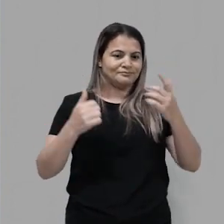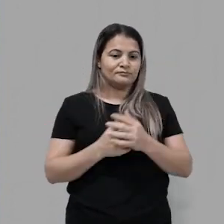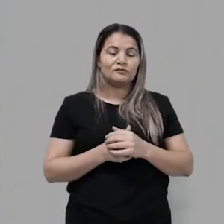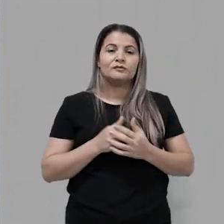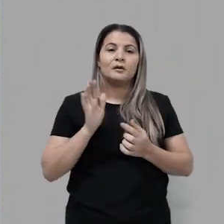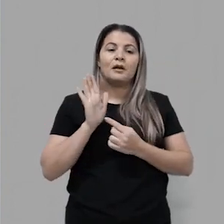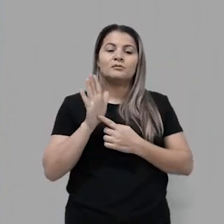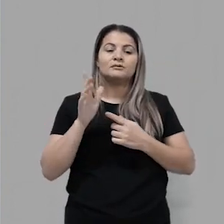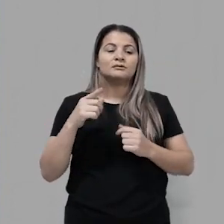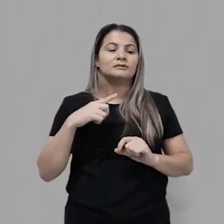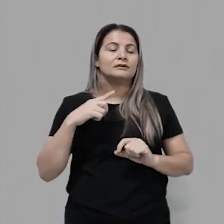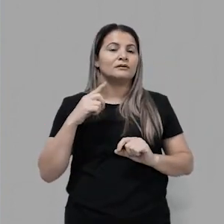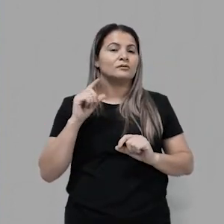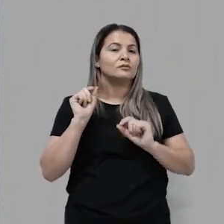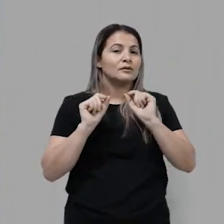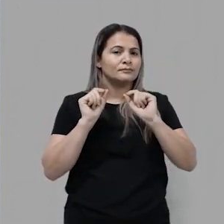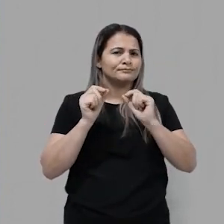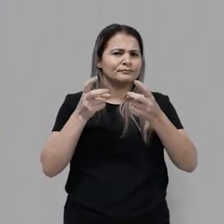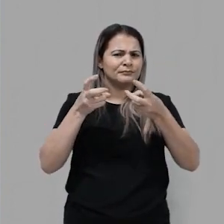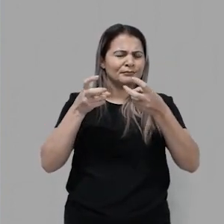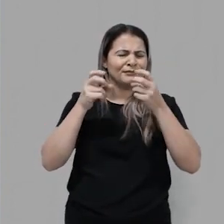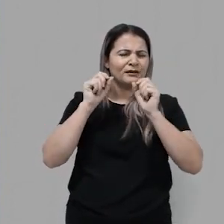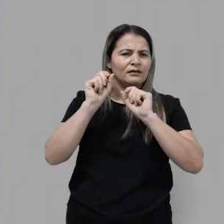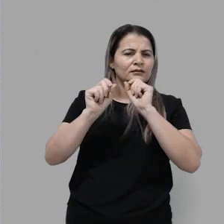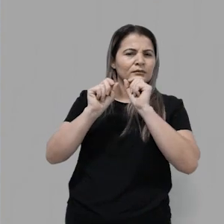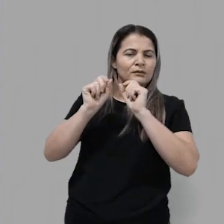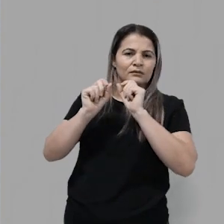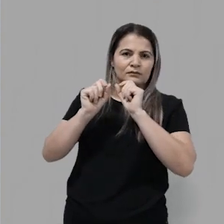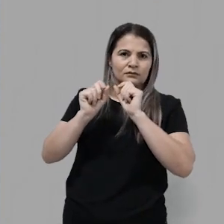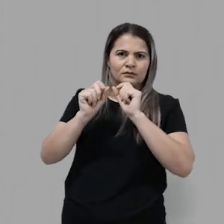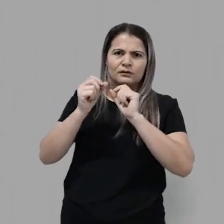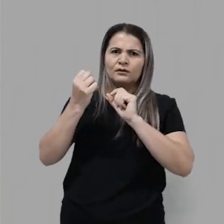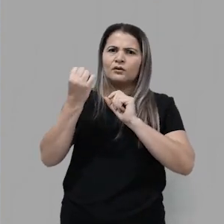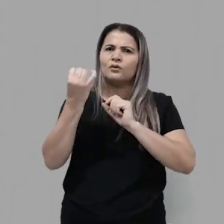na tirinha a gente tenta analisar quais